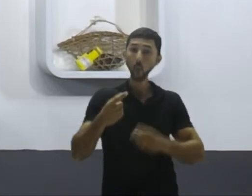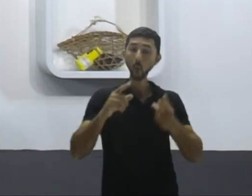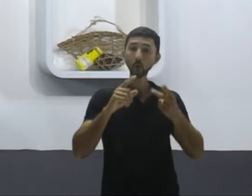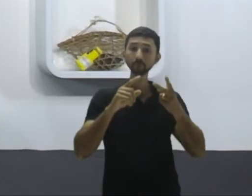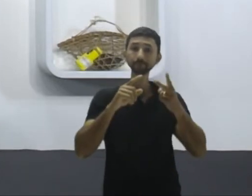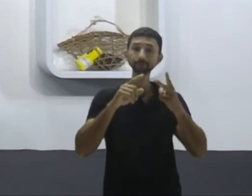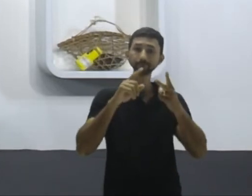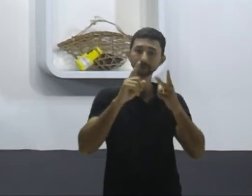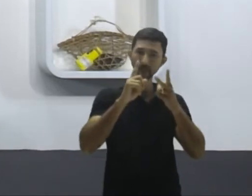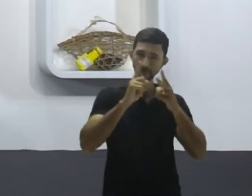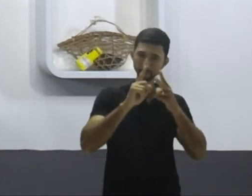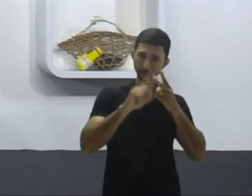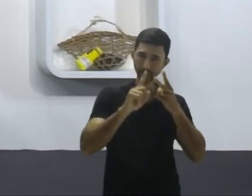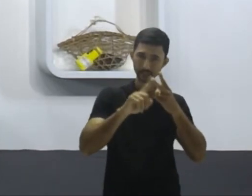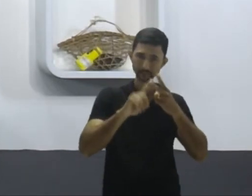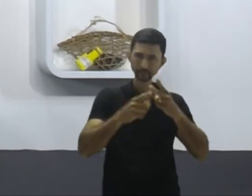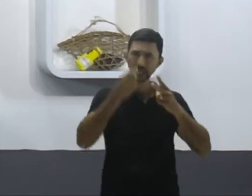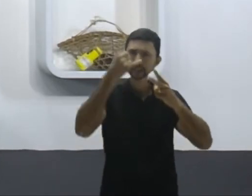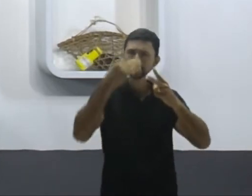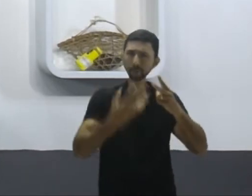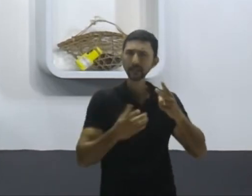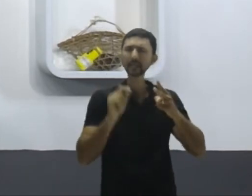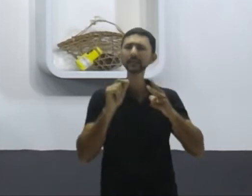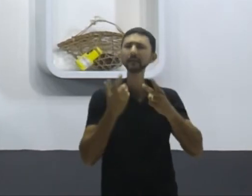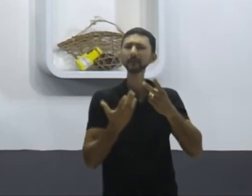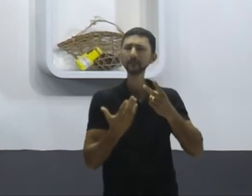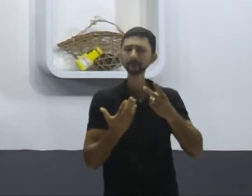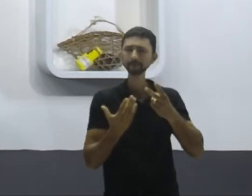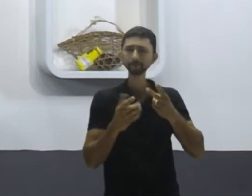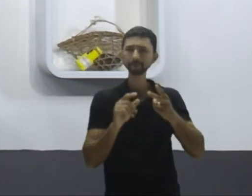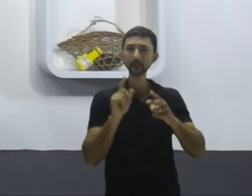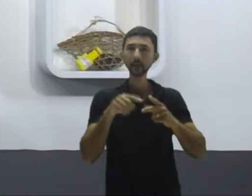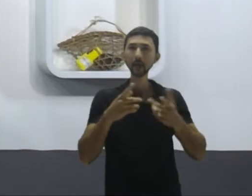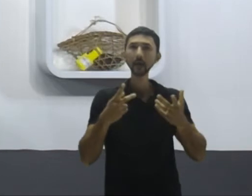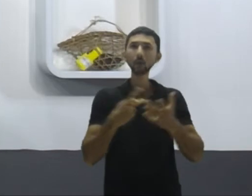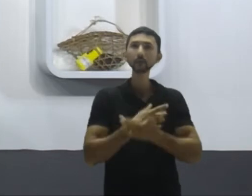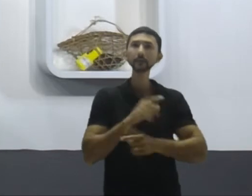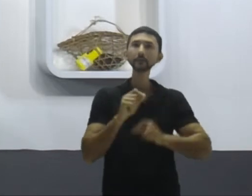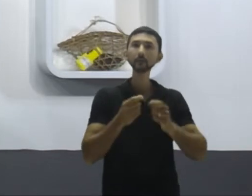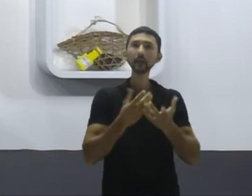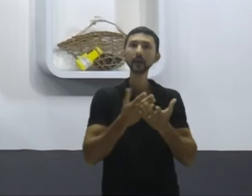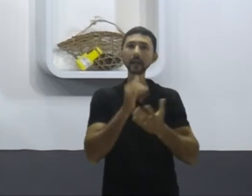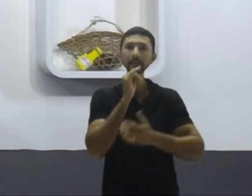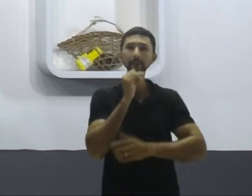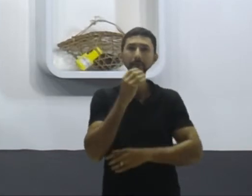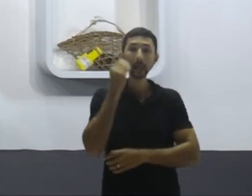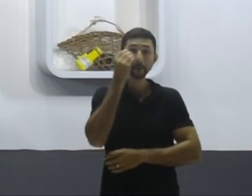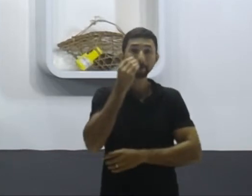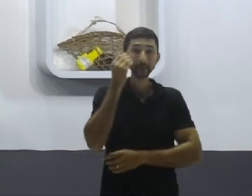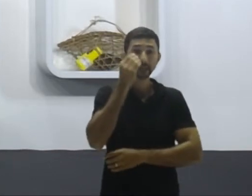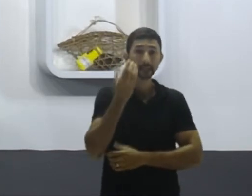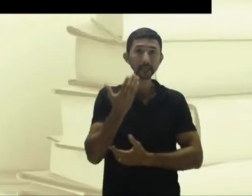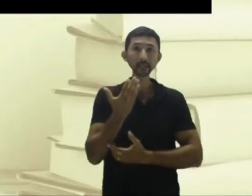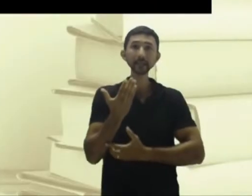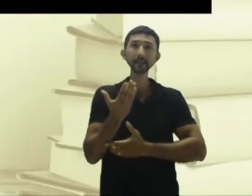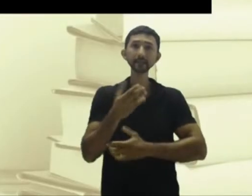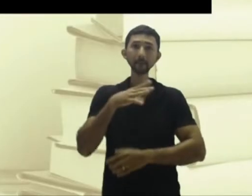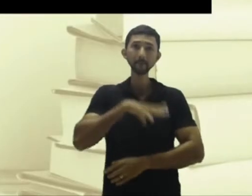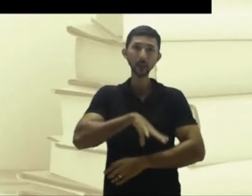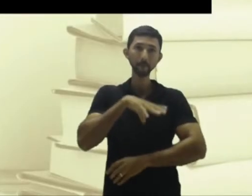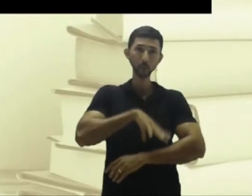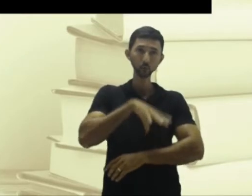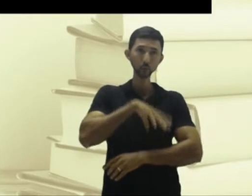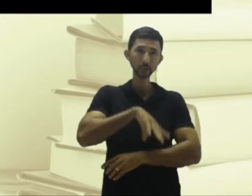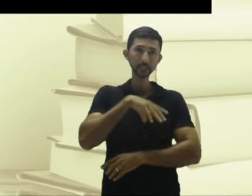obra africana aqui no Brasil foi a experiência acumulada pelos